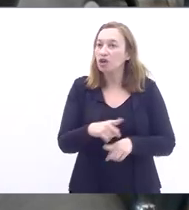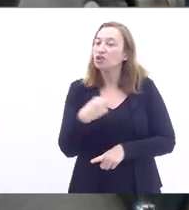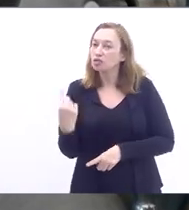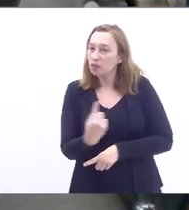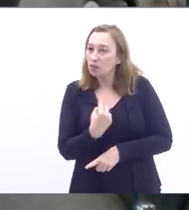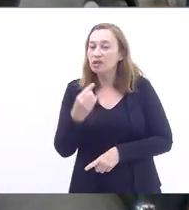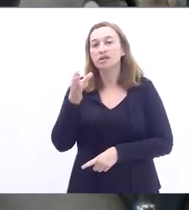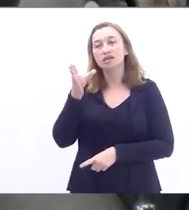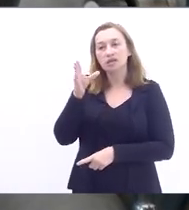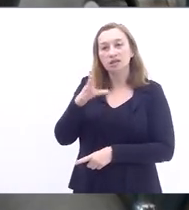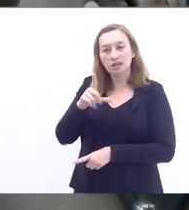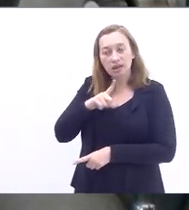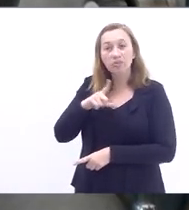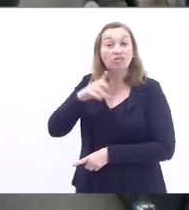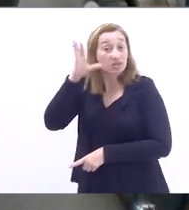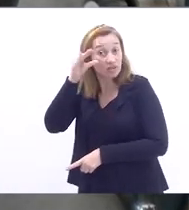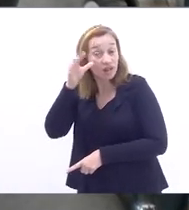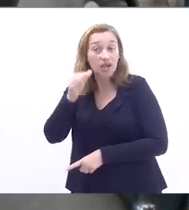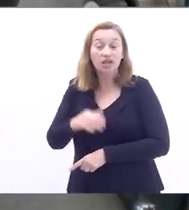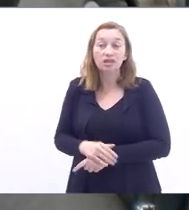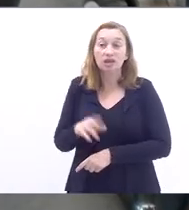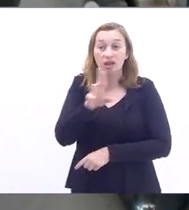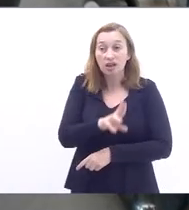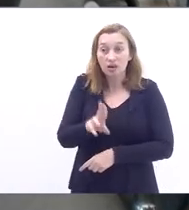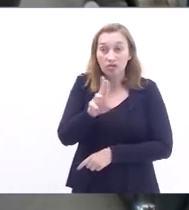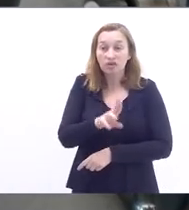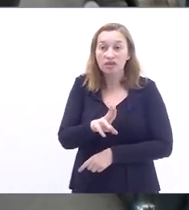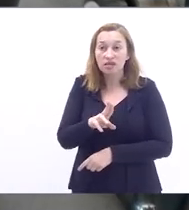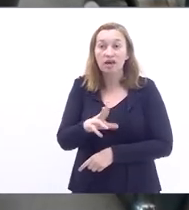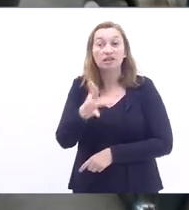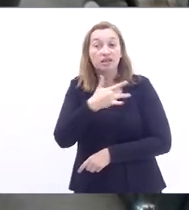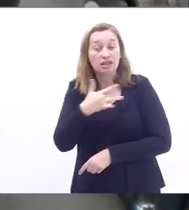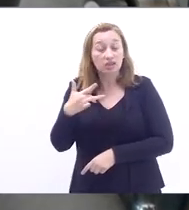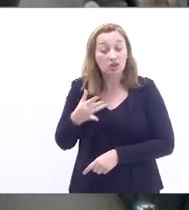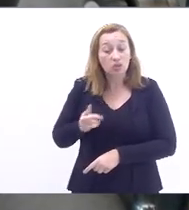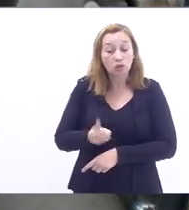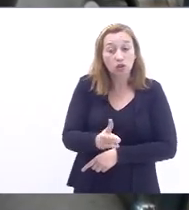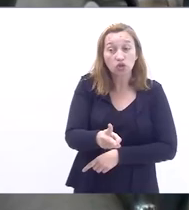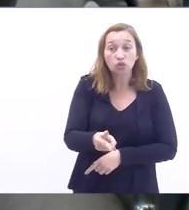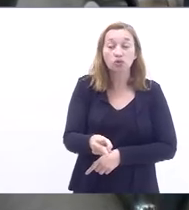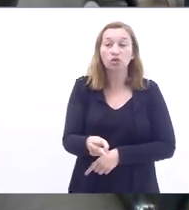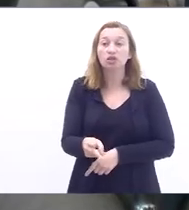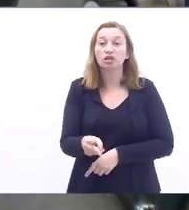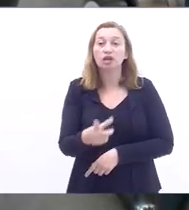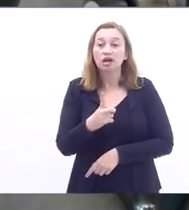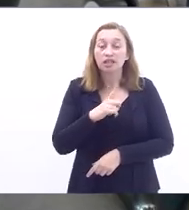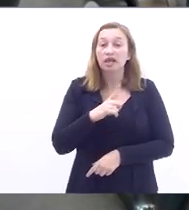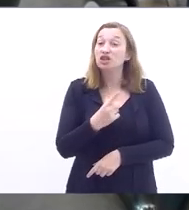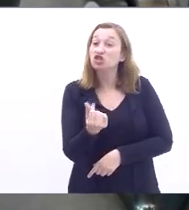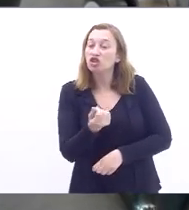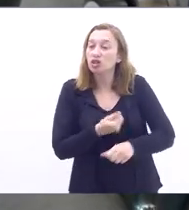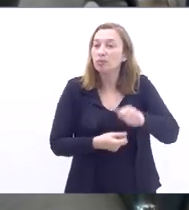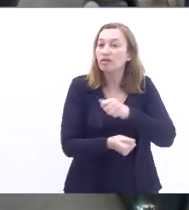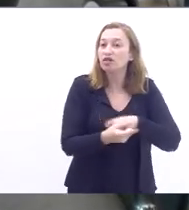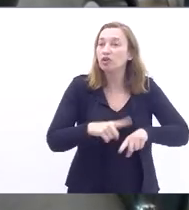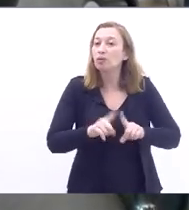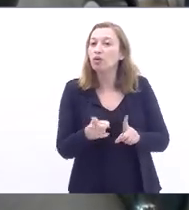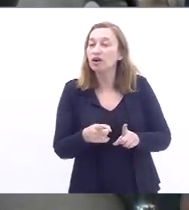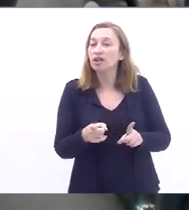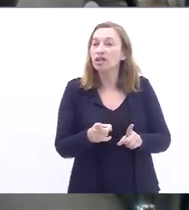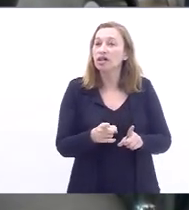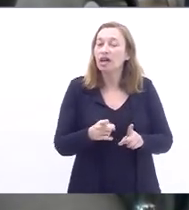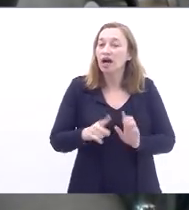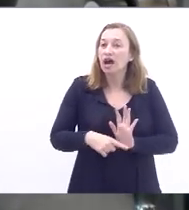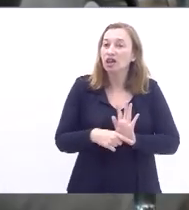a gente interessa muita gente estudante que ao enfiar ela esteja saudável que ela funcione que ela tenha dinheiro para investir Até mesmo porque isso